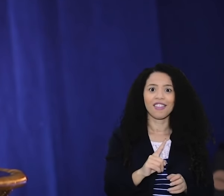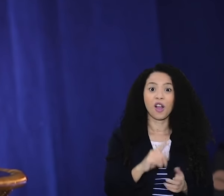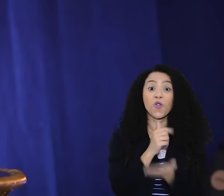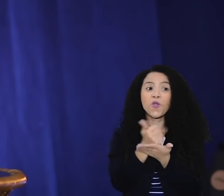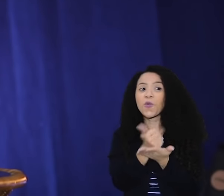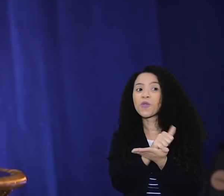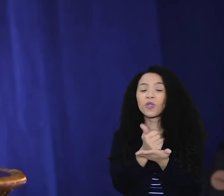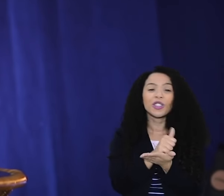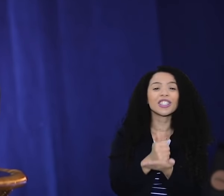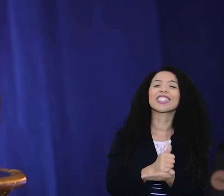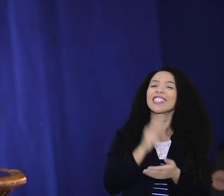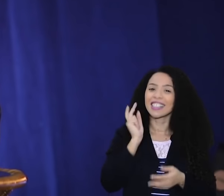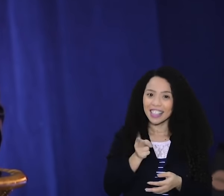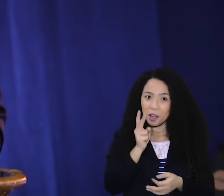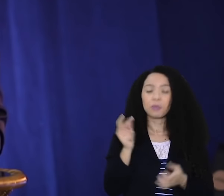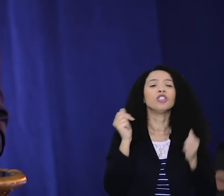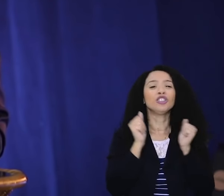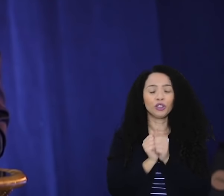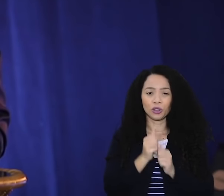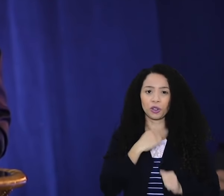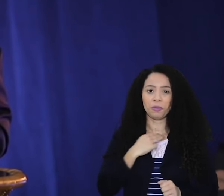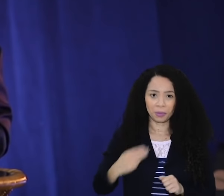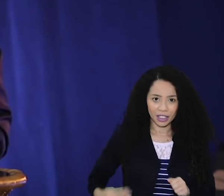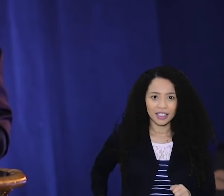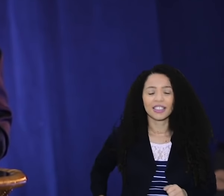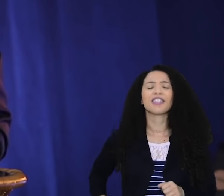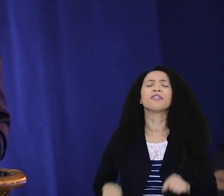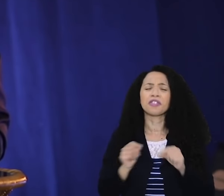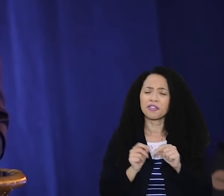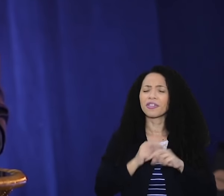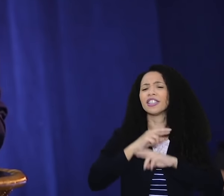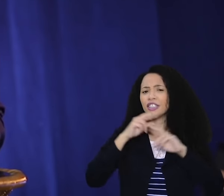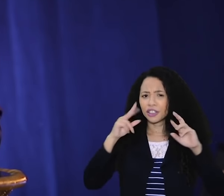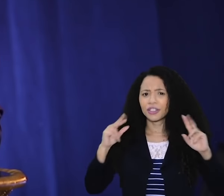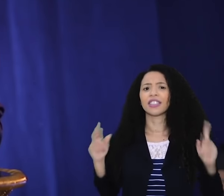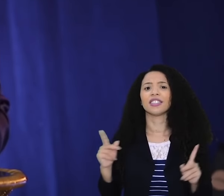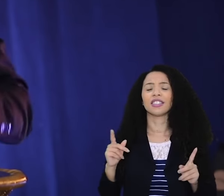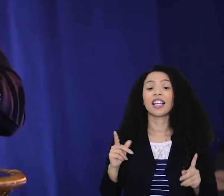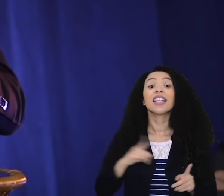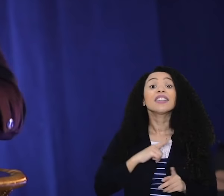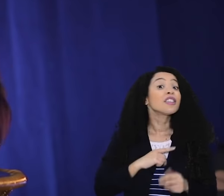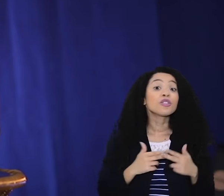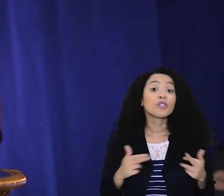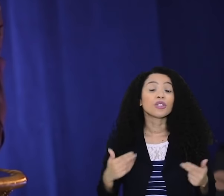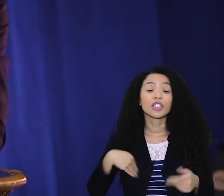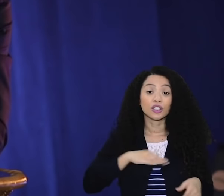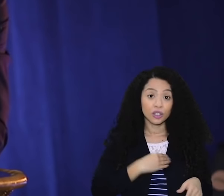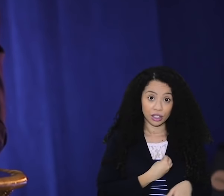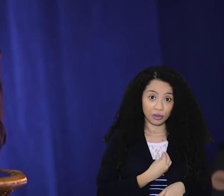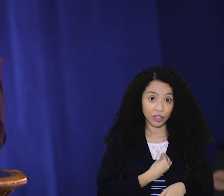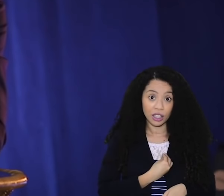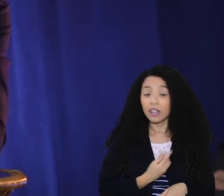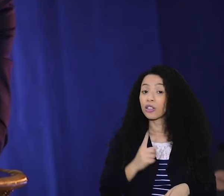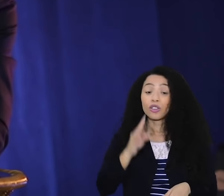não está mais sem a presença do Mestre. E é isso que faz a diferença. Por isso que eu digo assim, há coisas na nossa vida